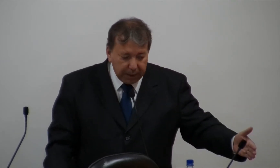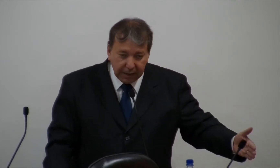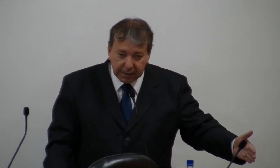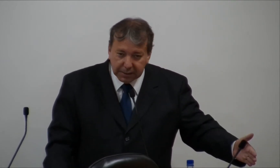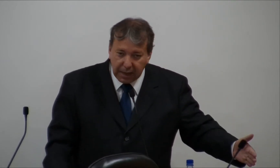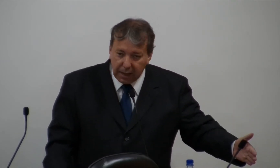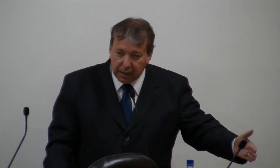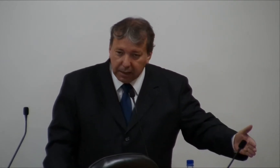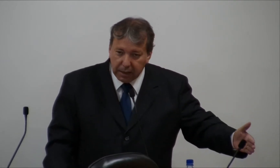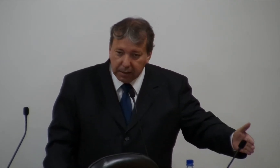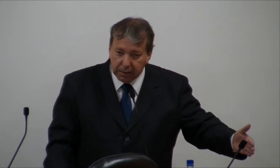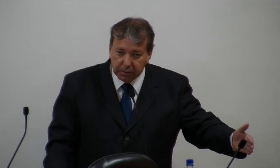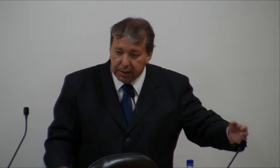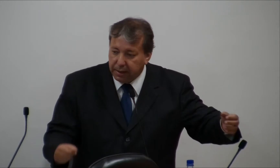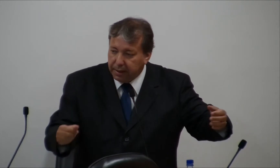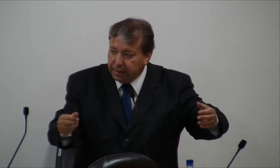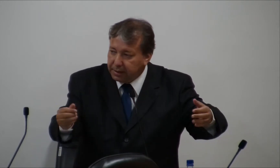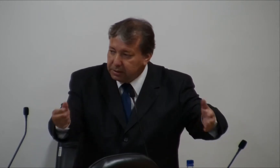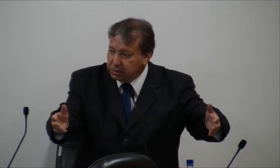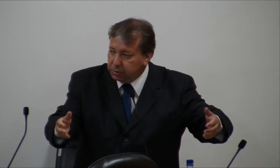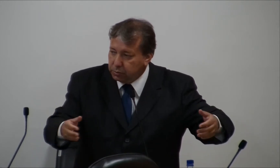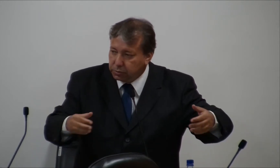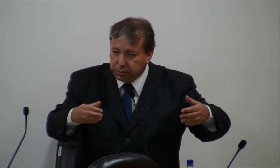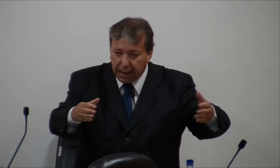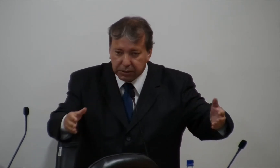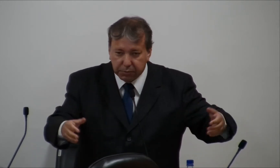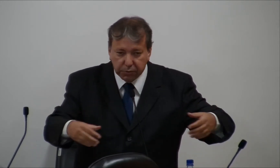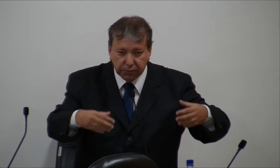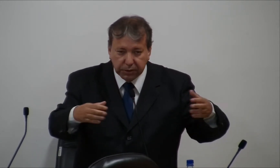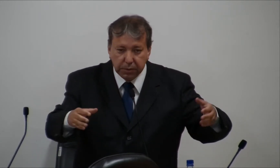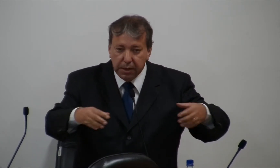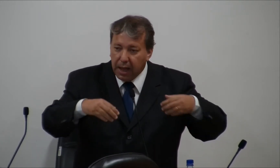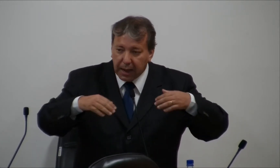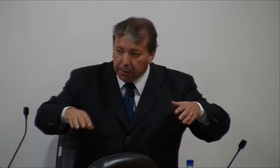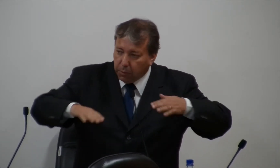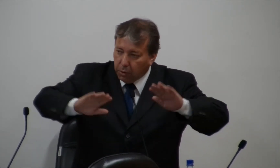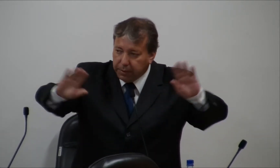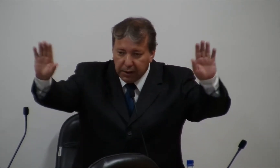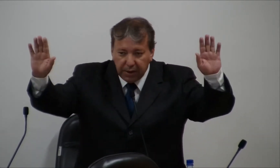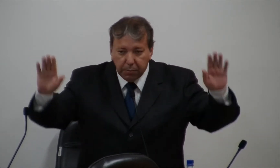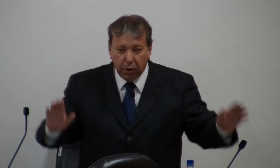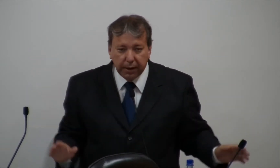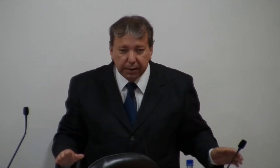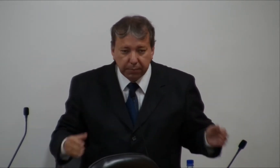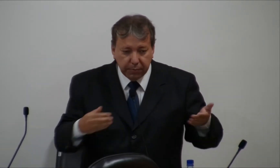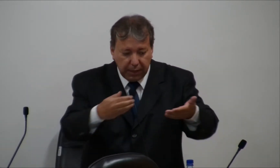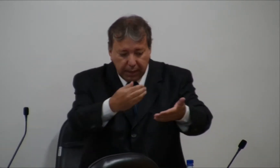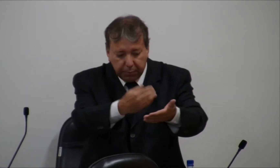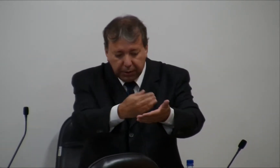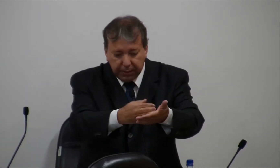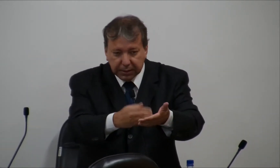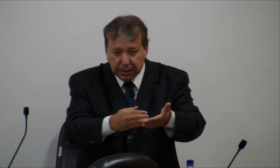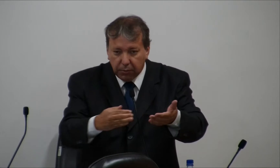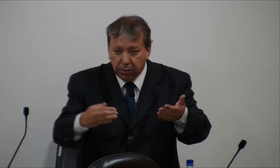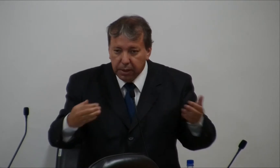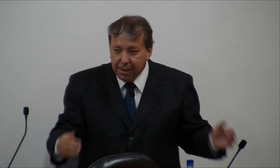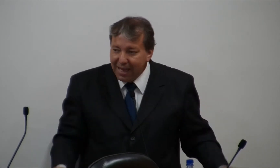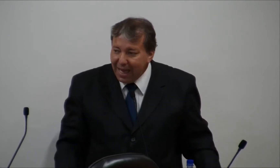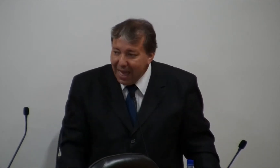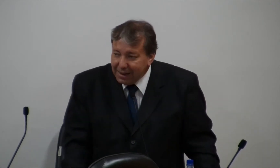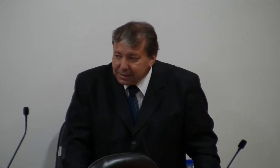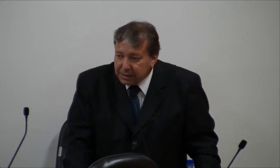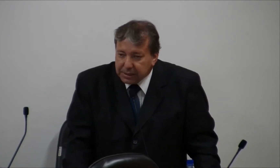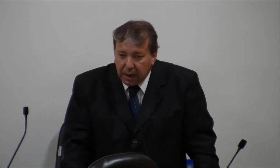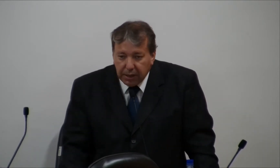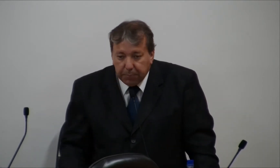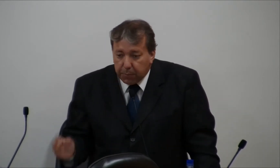possa paralisar 15 minutos, 10 minutos, 20 minutos. Acabou, daí ele vai embora. Tem a programação,